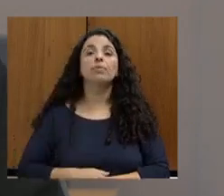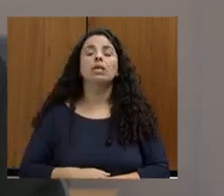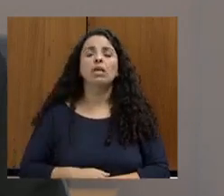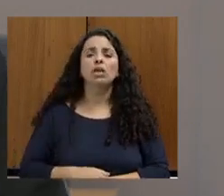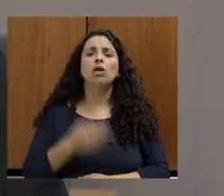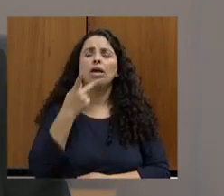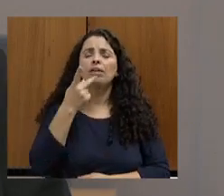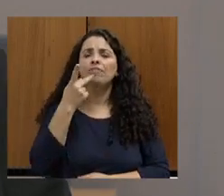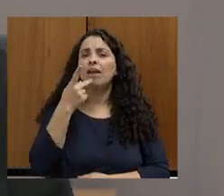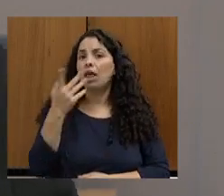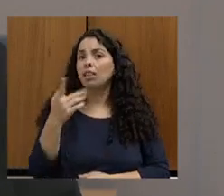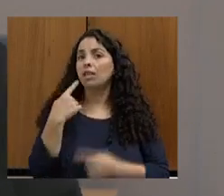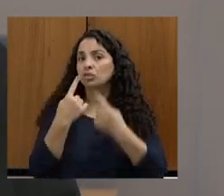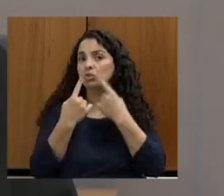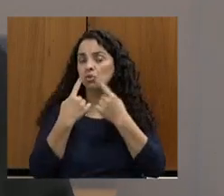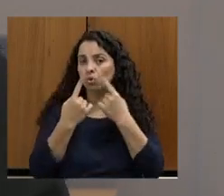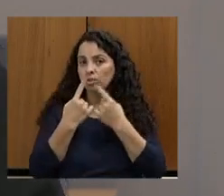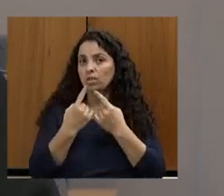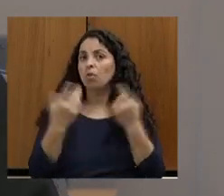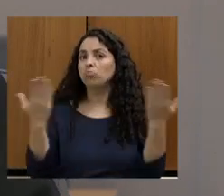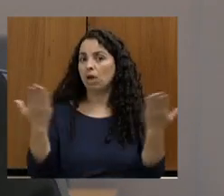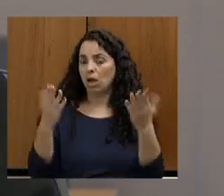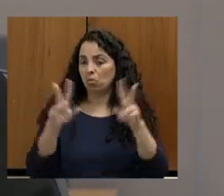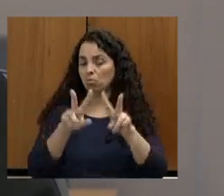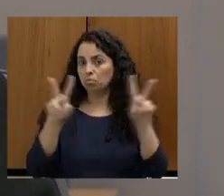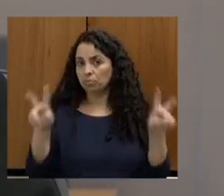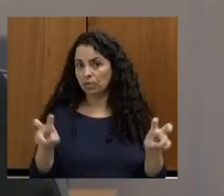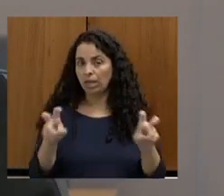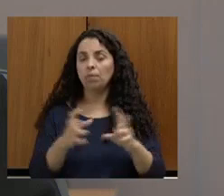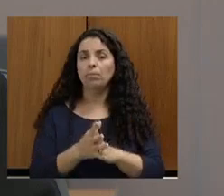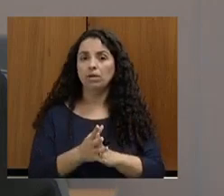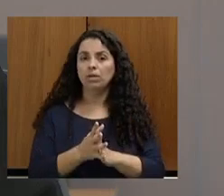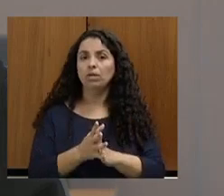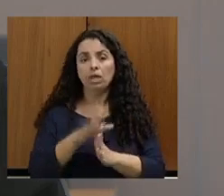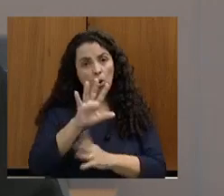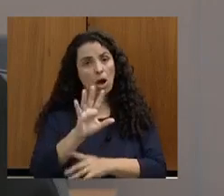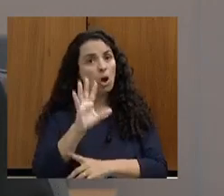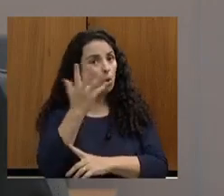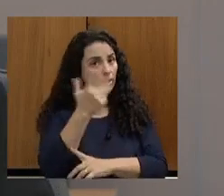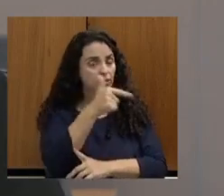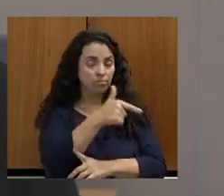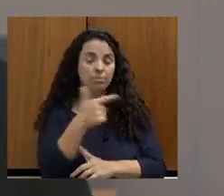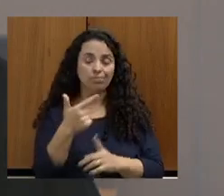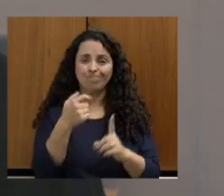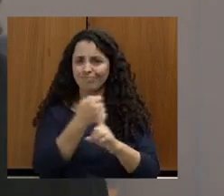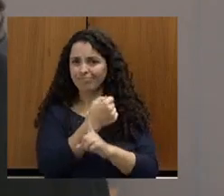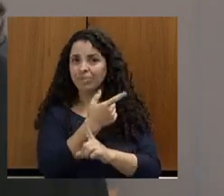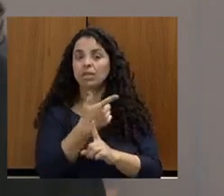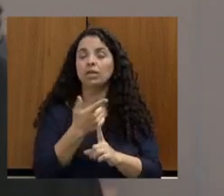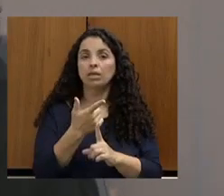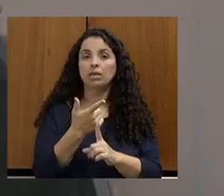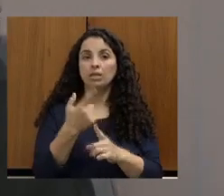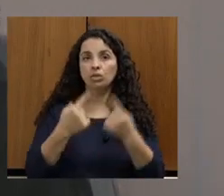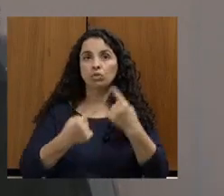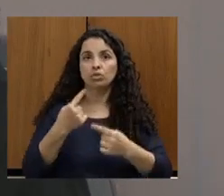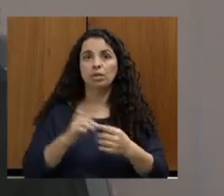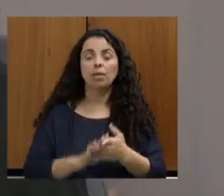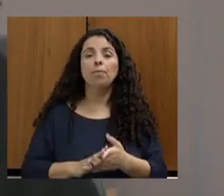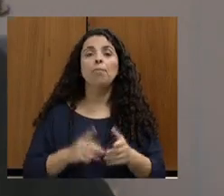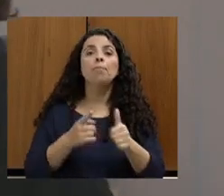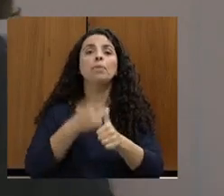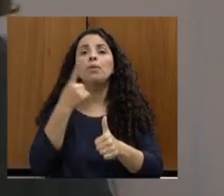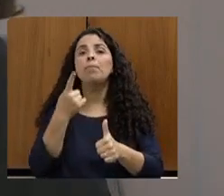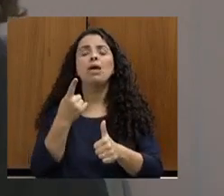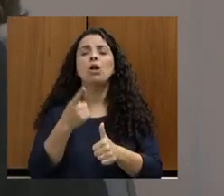tela, que é o caso que está sendo discutido. Primeiro, queria esclarecer as competências da Coordenadoria